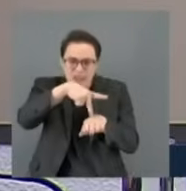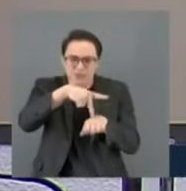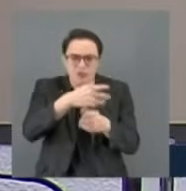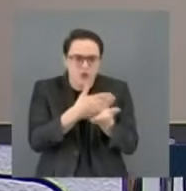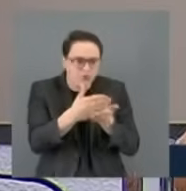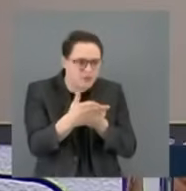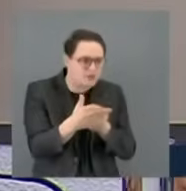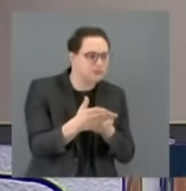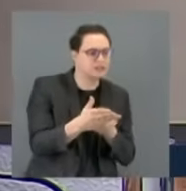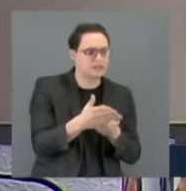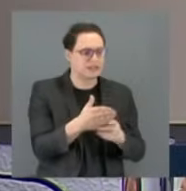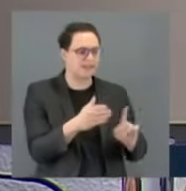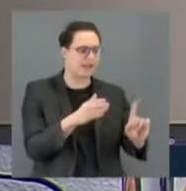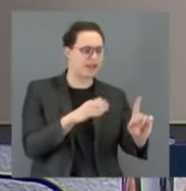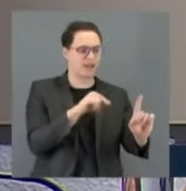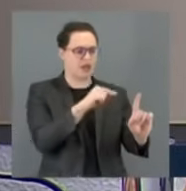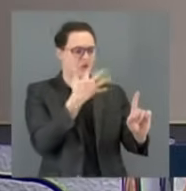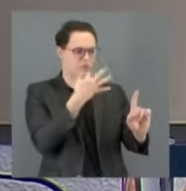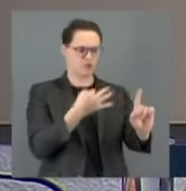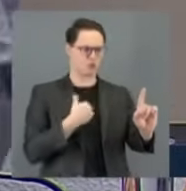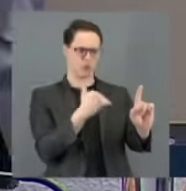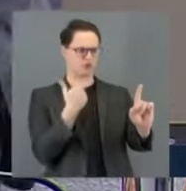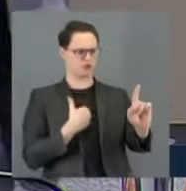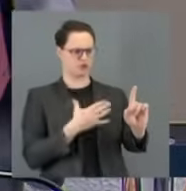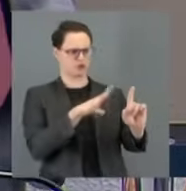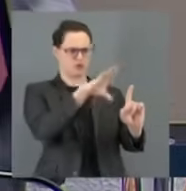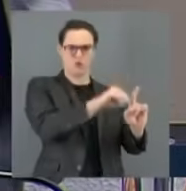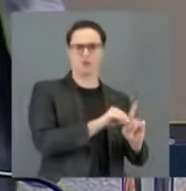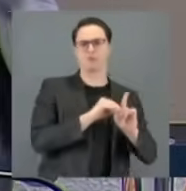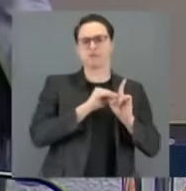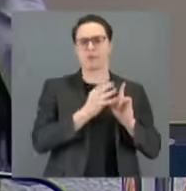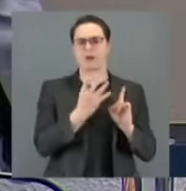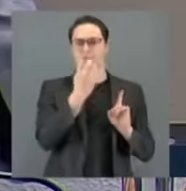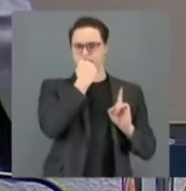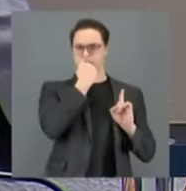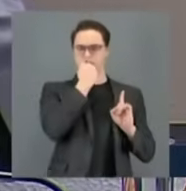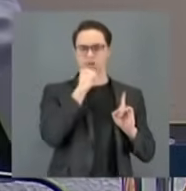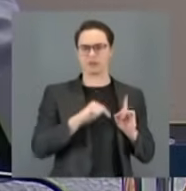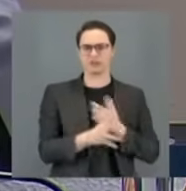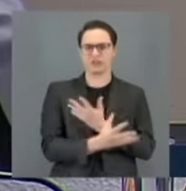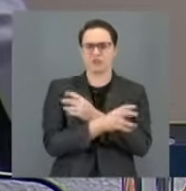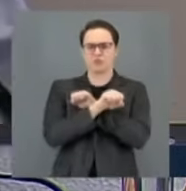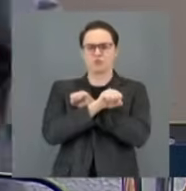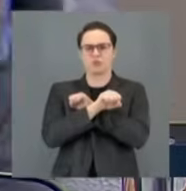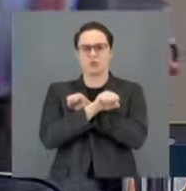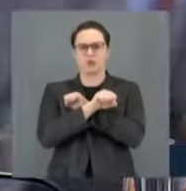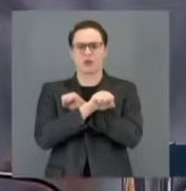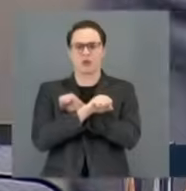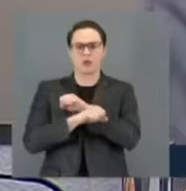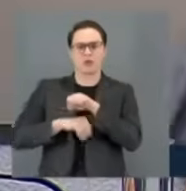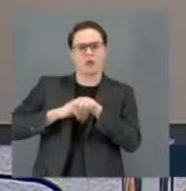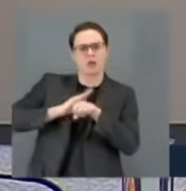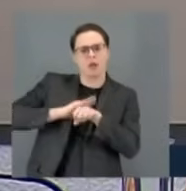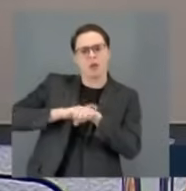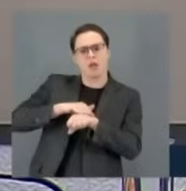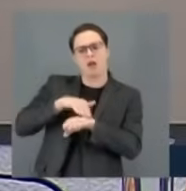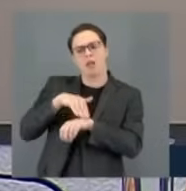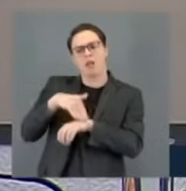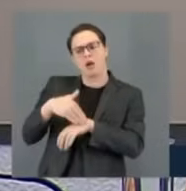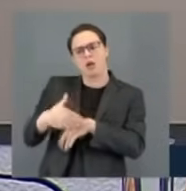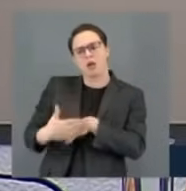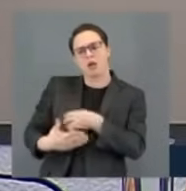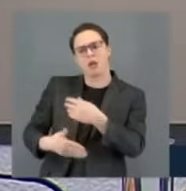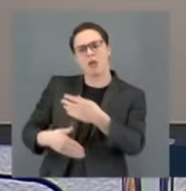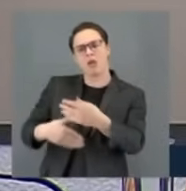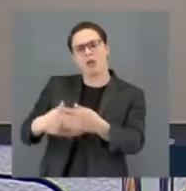E vários atores participaram desse processo. E ao longo das nossas investigações,